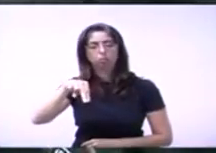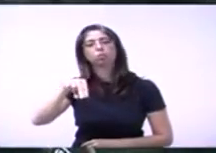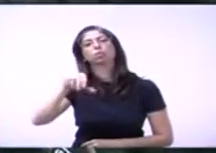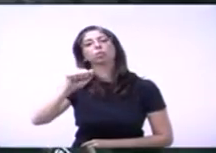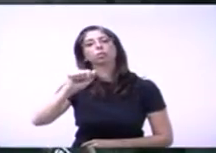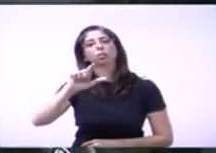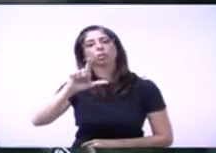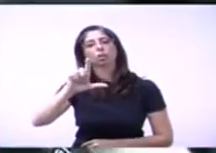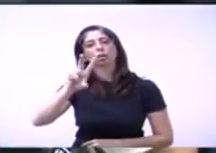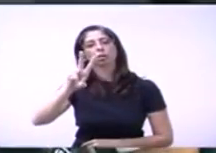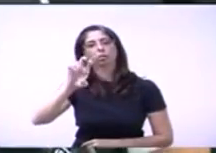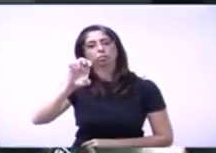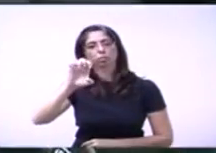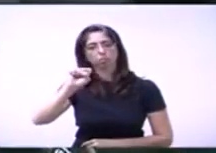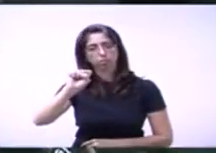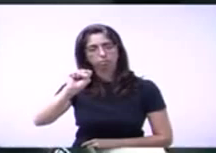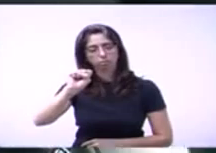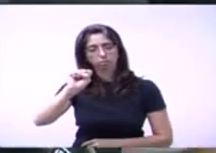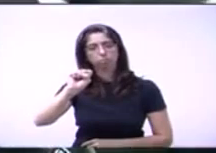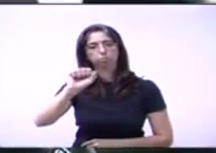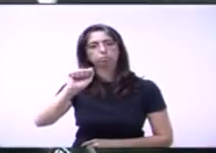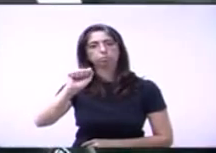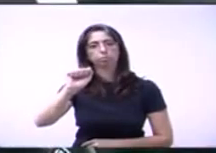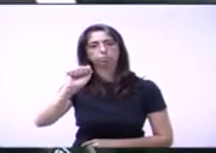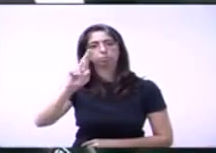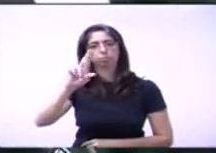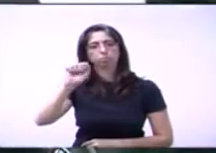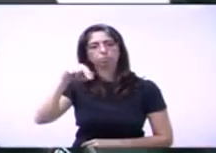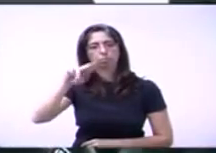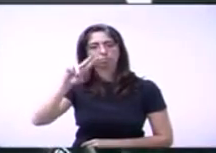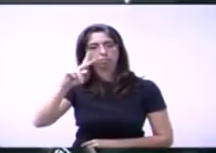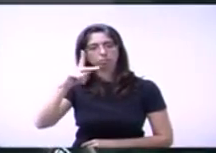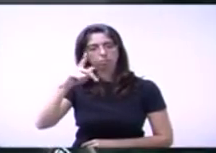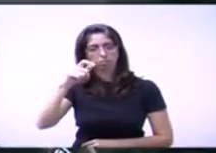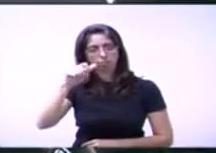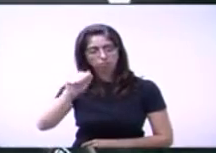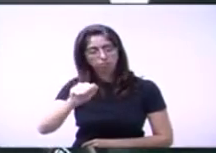no Residencial Pazete, conforme indicação número